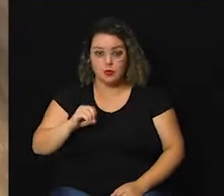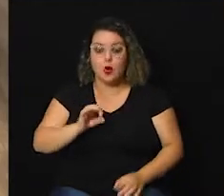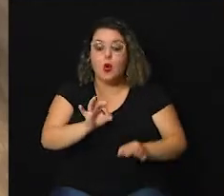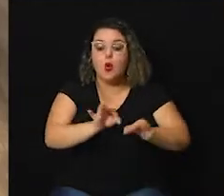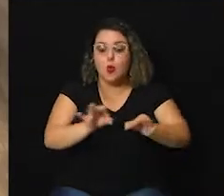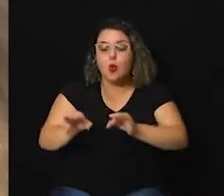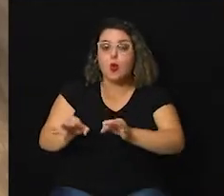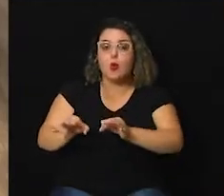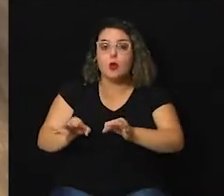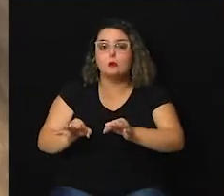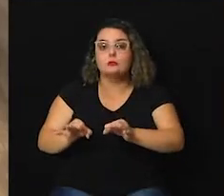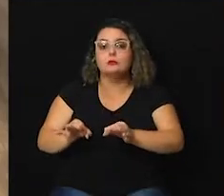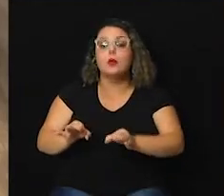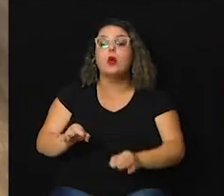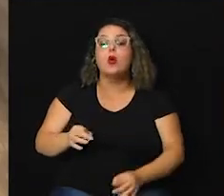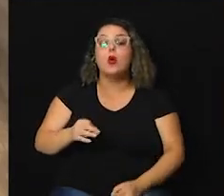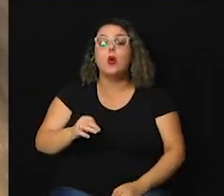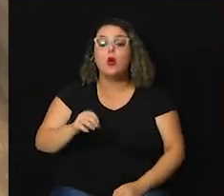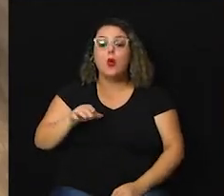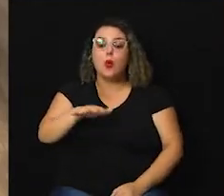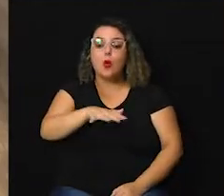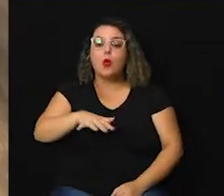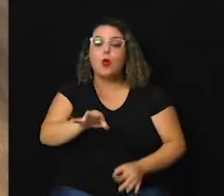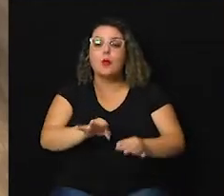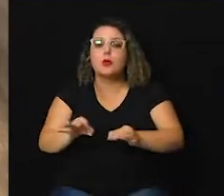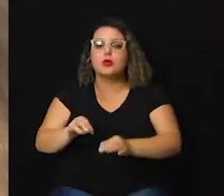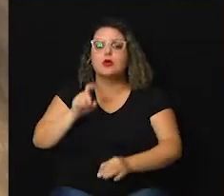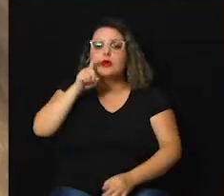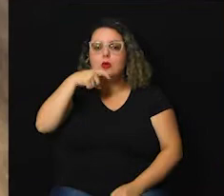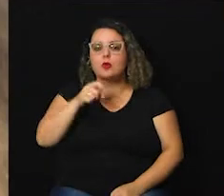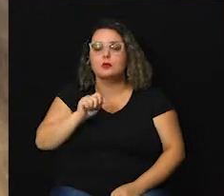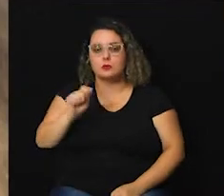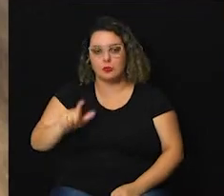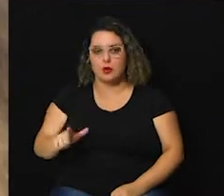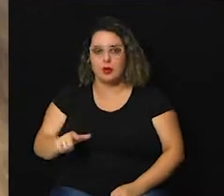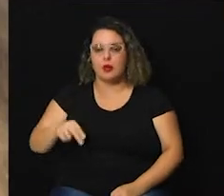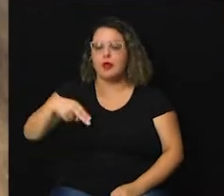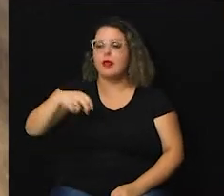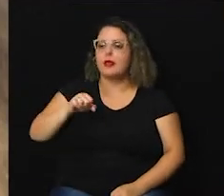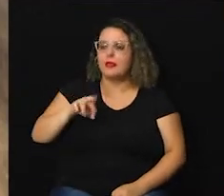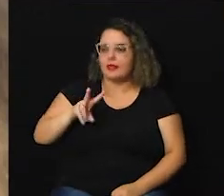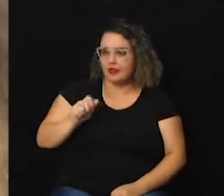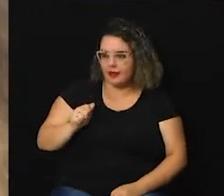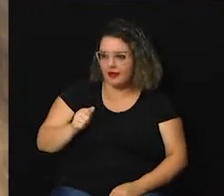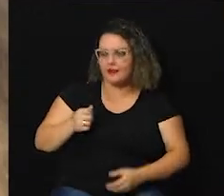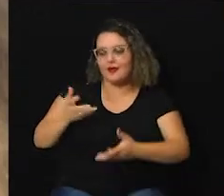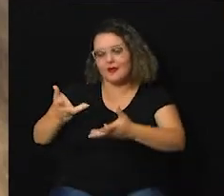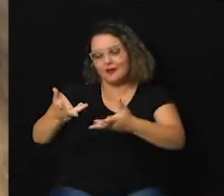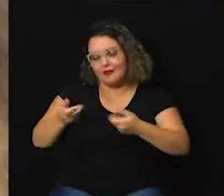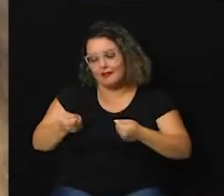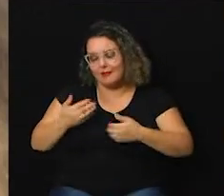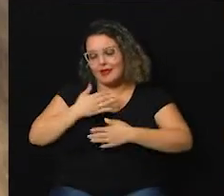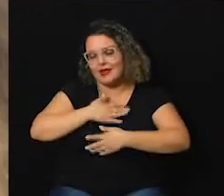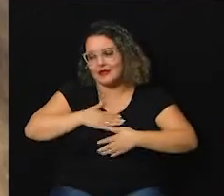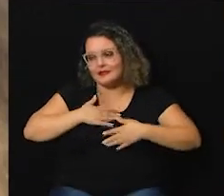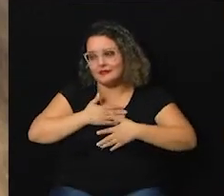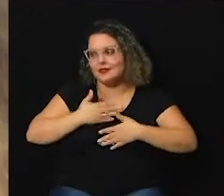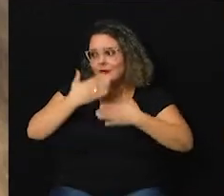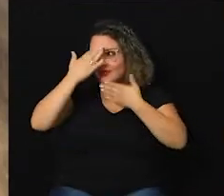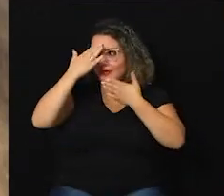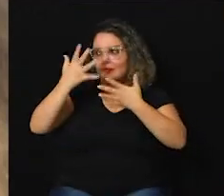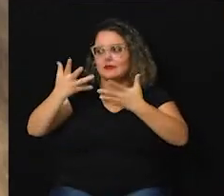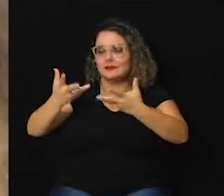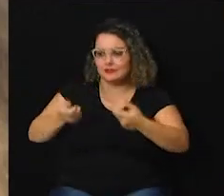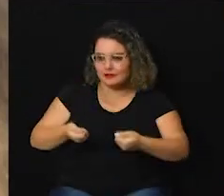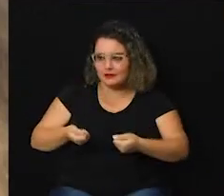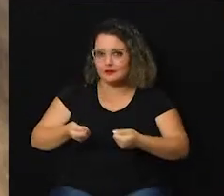o Projeto Arara Azul, que é um dos braços do Instituto Arara Azul. Neiva, é um prazer recebê-la aqui. Muito obrigada por ter aceitado o